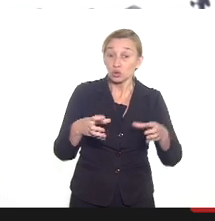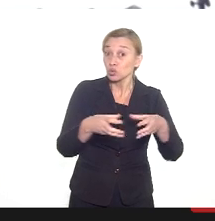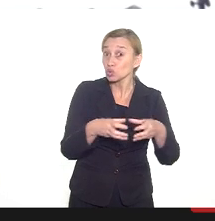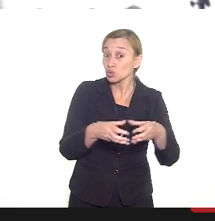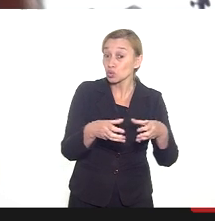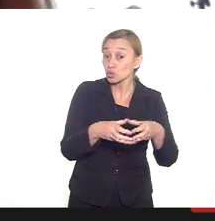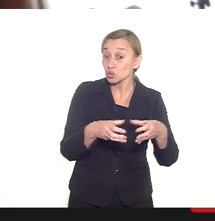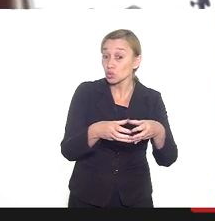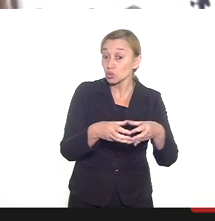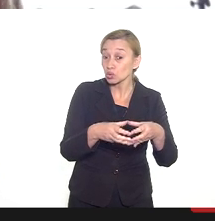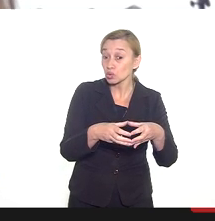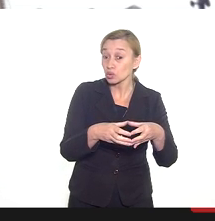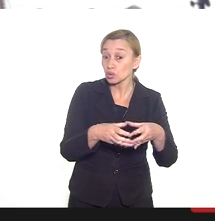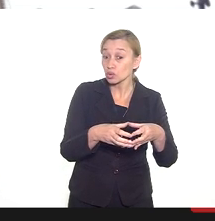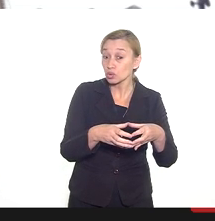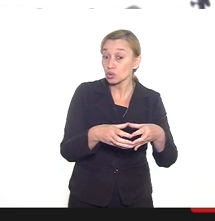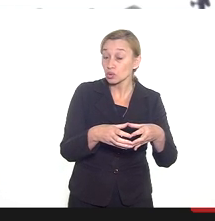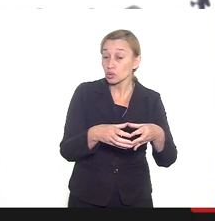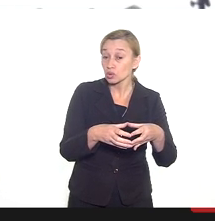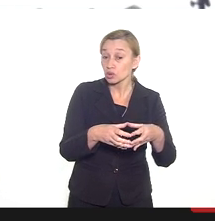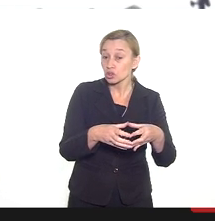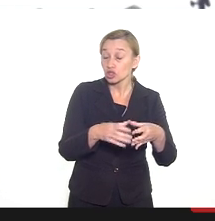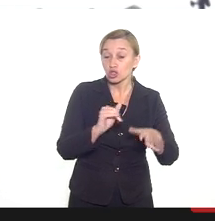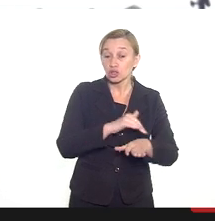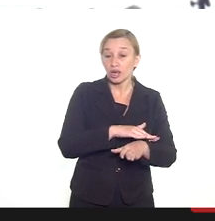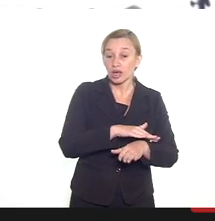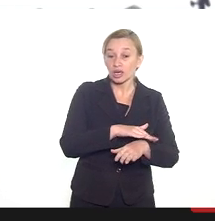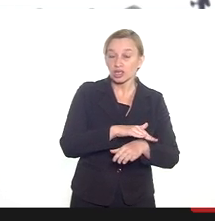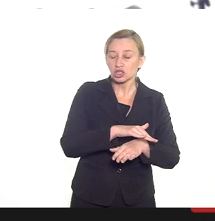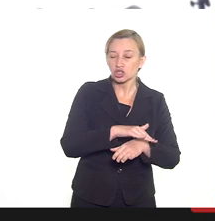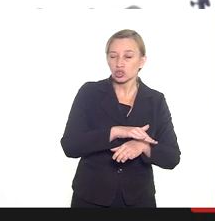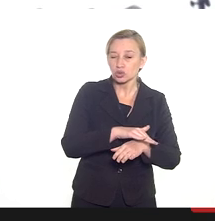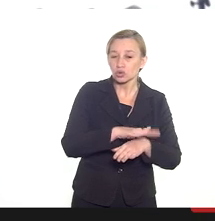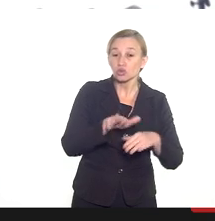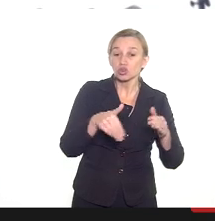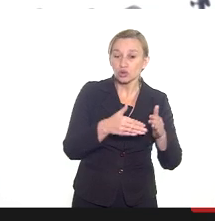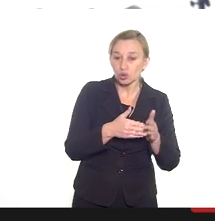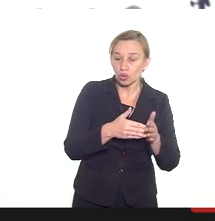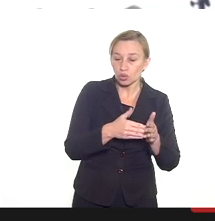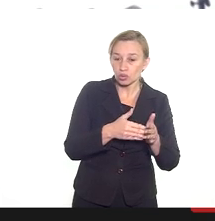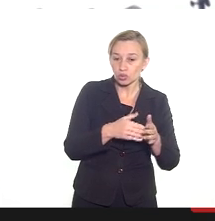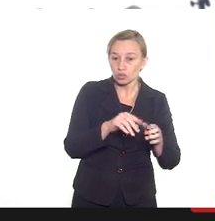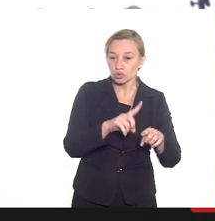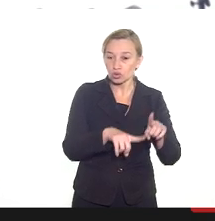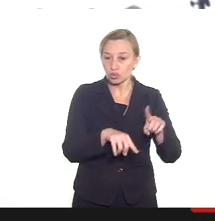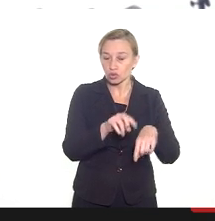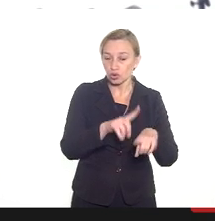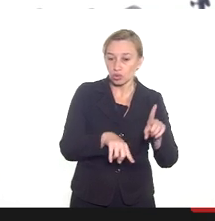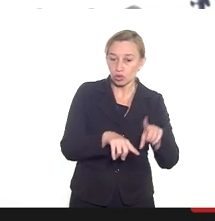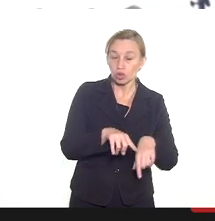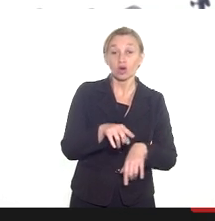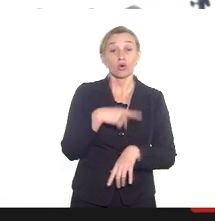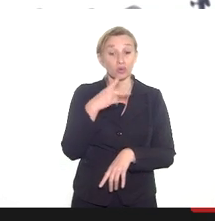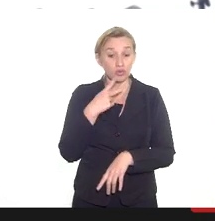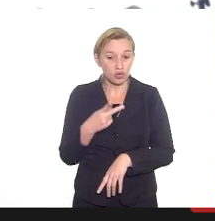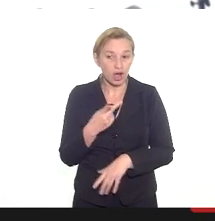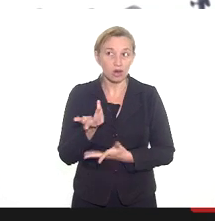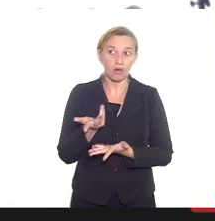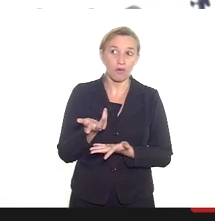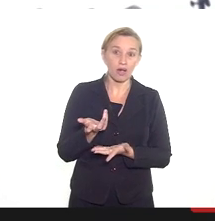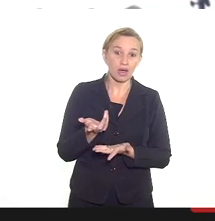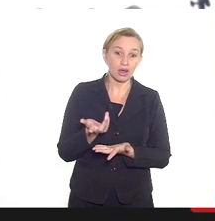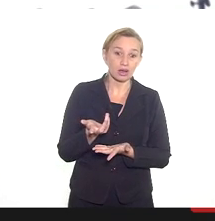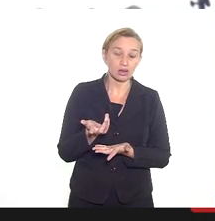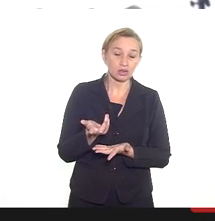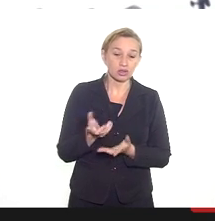né, multidisciplinar, de todos os, digamos assim, de todos os equipamentos, inclusive quando eu falo